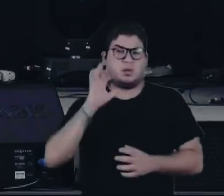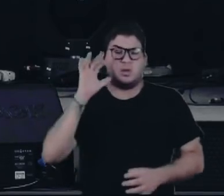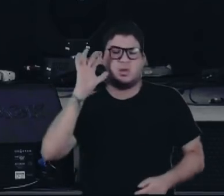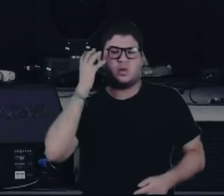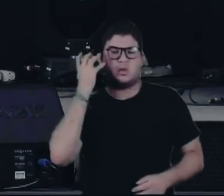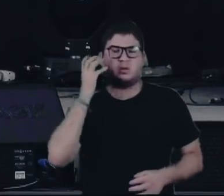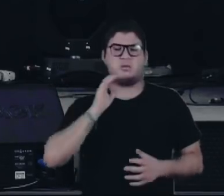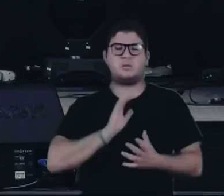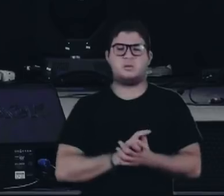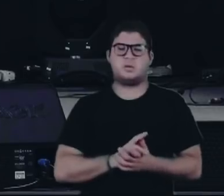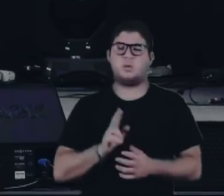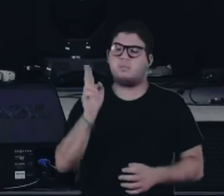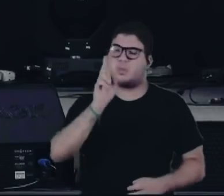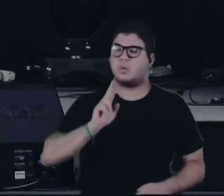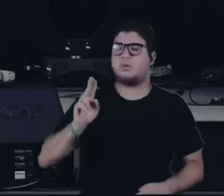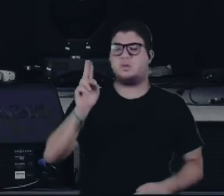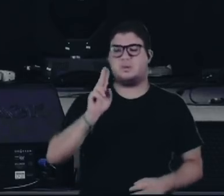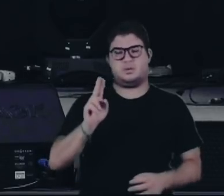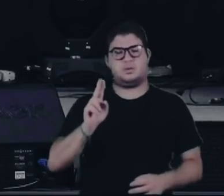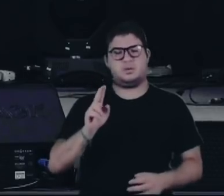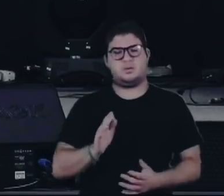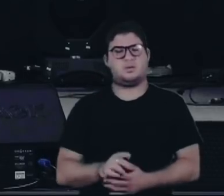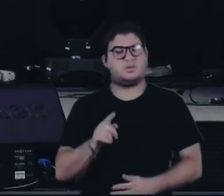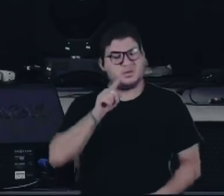usada. Só você.